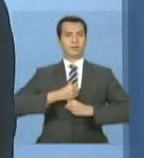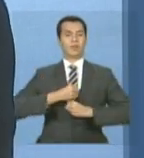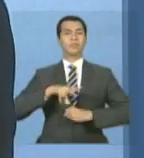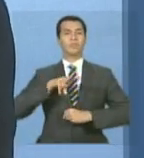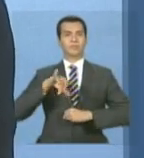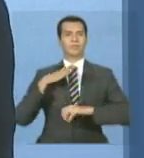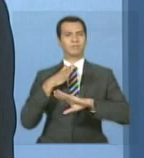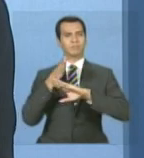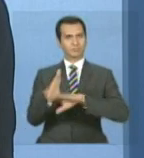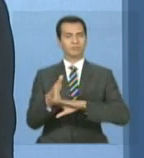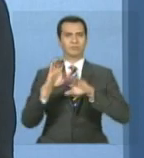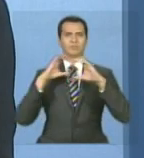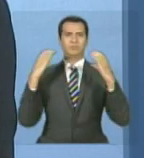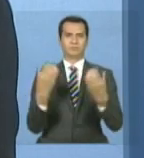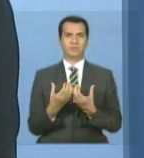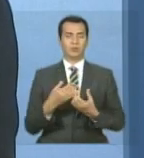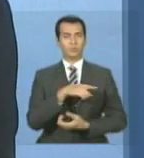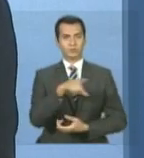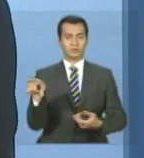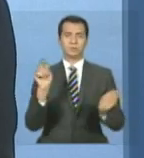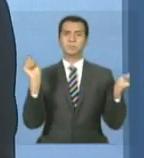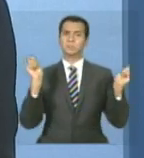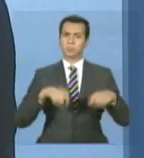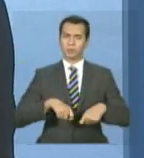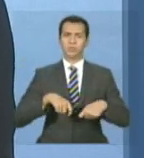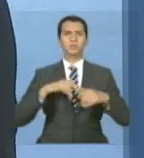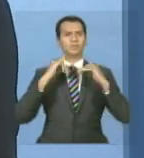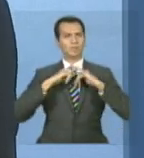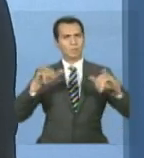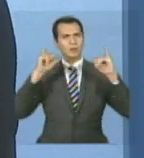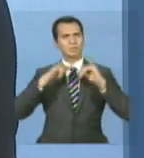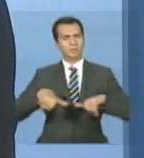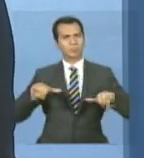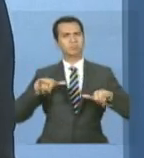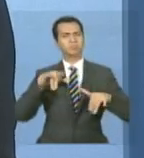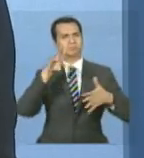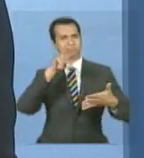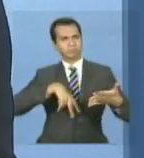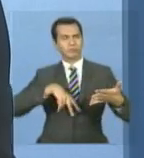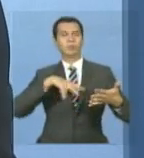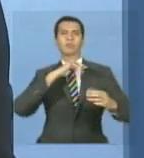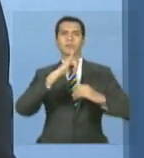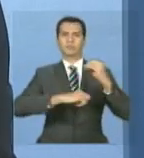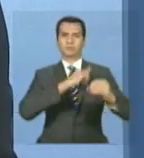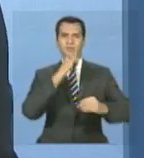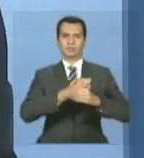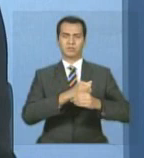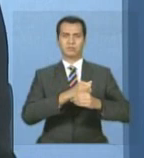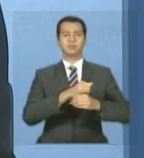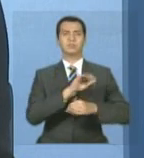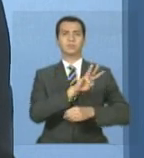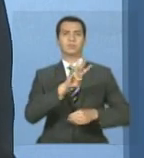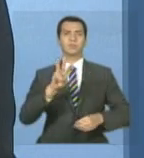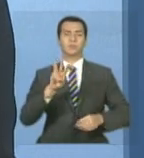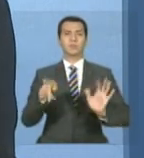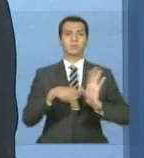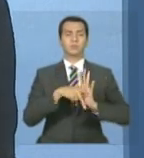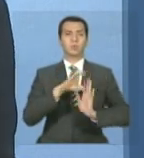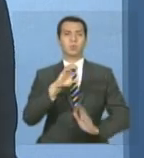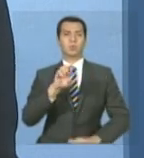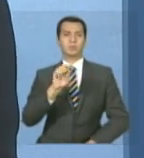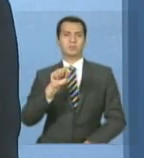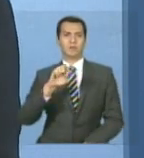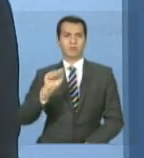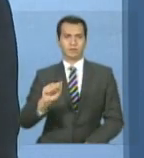participarão do encontro. Você pode obter informações sobre a 4ª conferência no site do CONSEA. As nossas